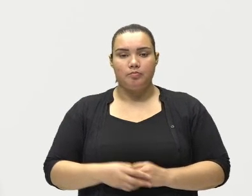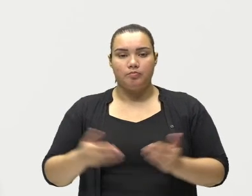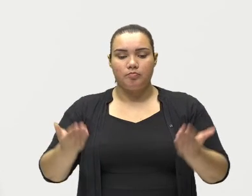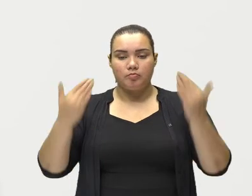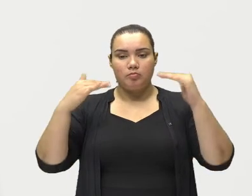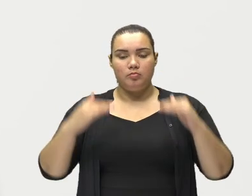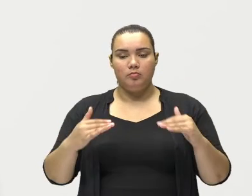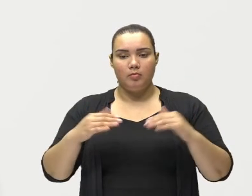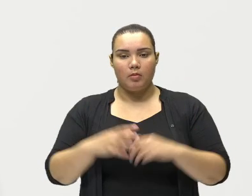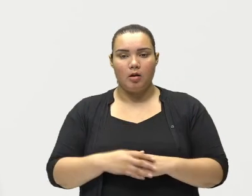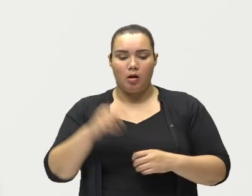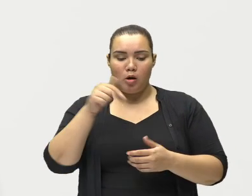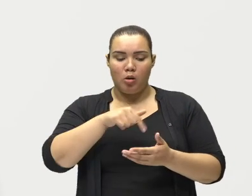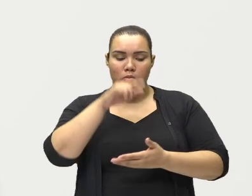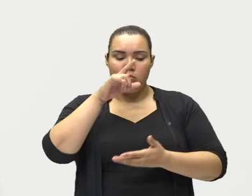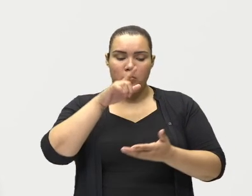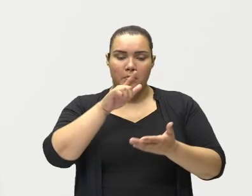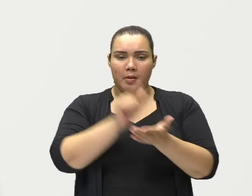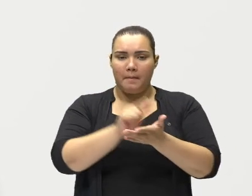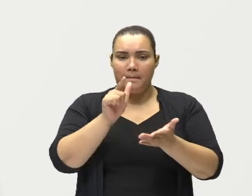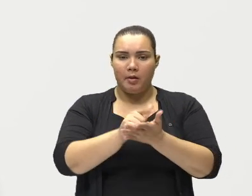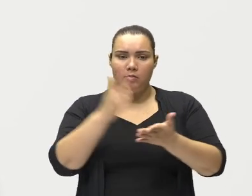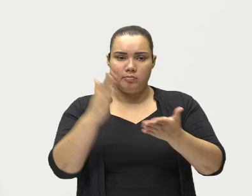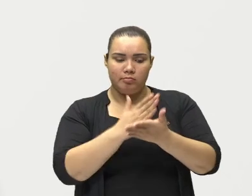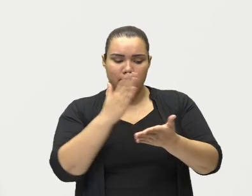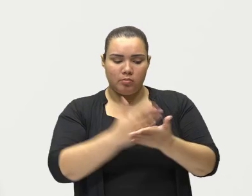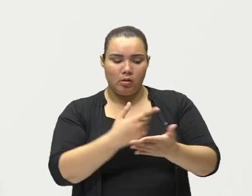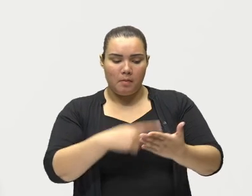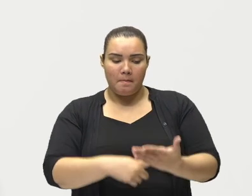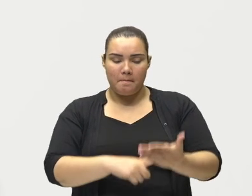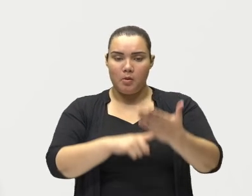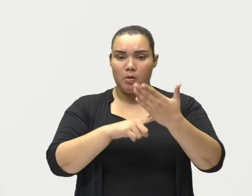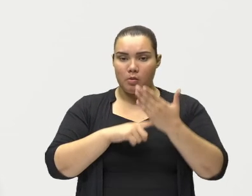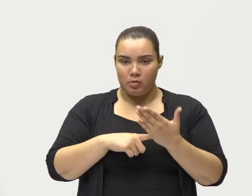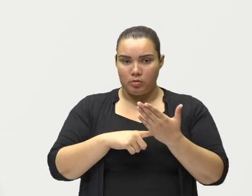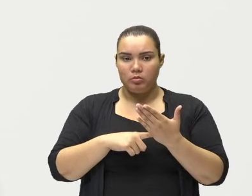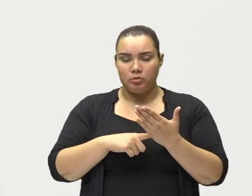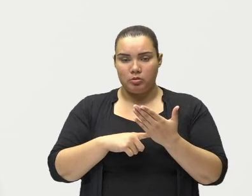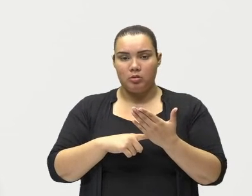Segundo consta o manual, como consta o manual,